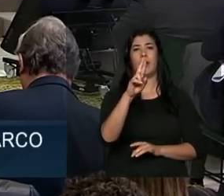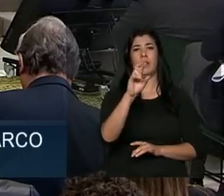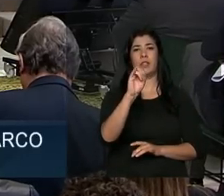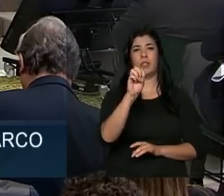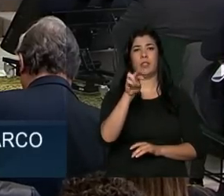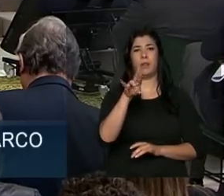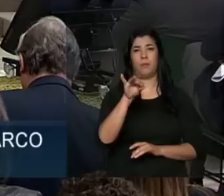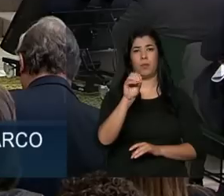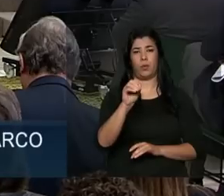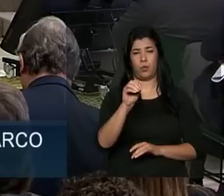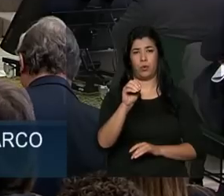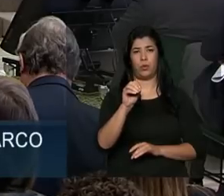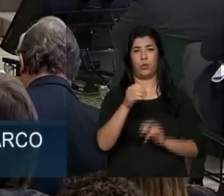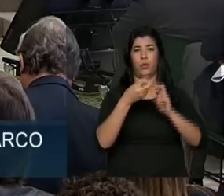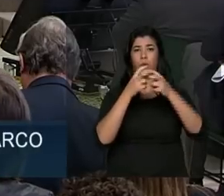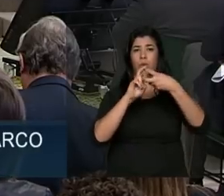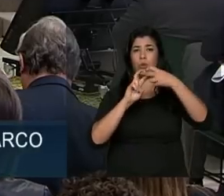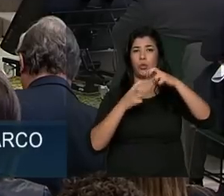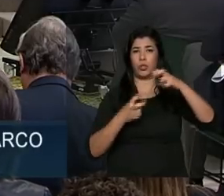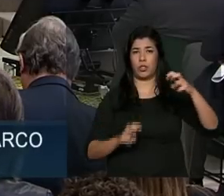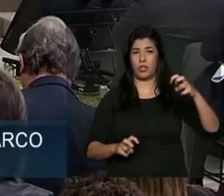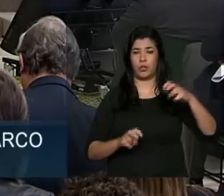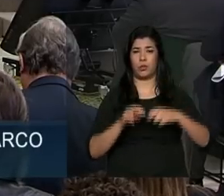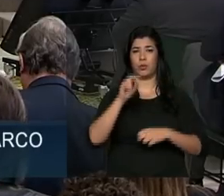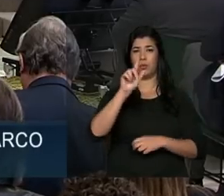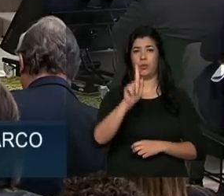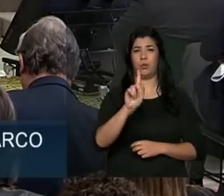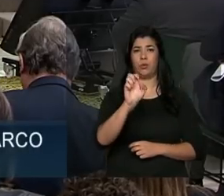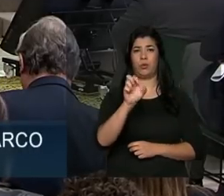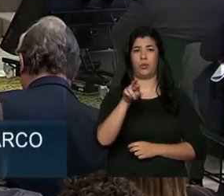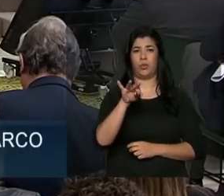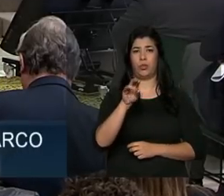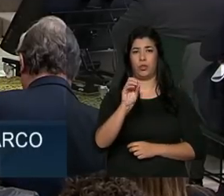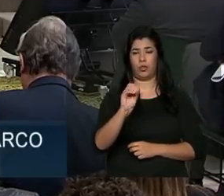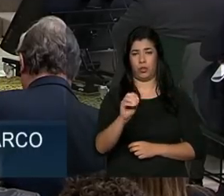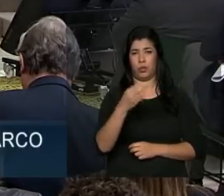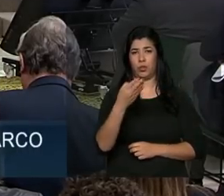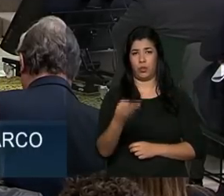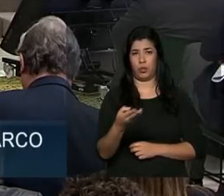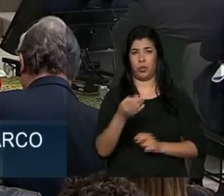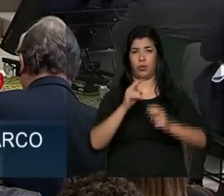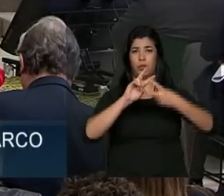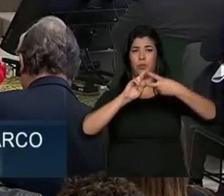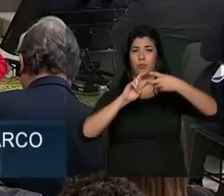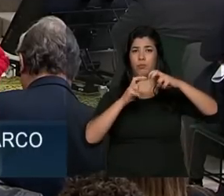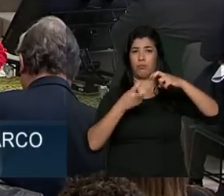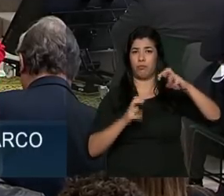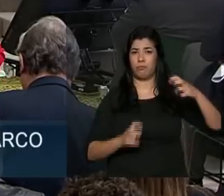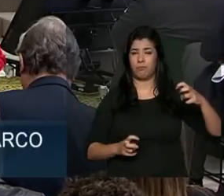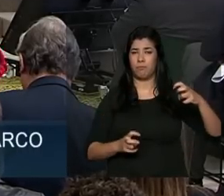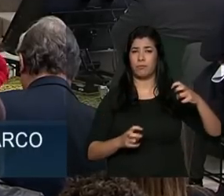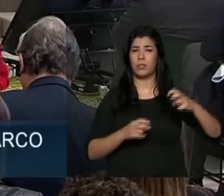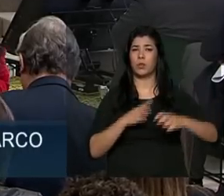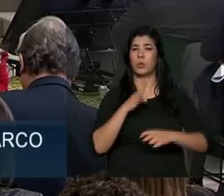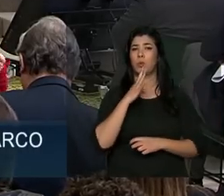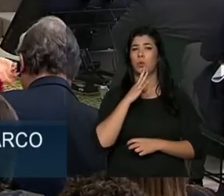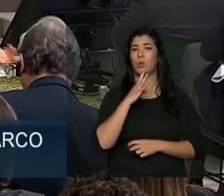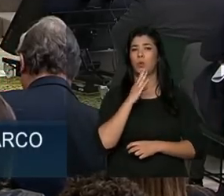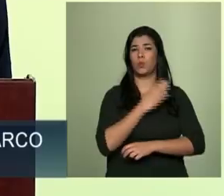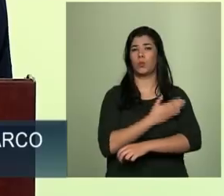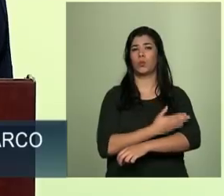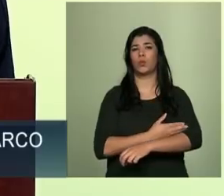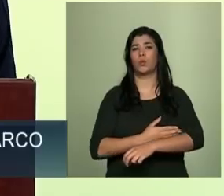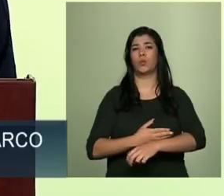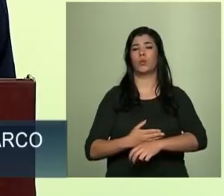o patrimônio genético desse país. Hein? Fala que você usa esse patrimônio com base no conhecimento tradicional